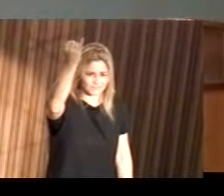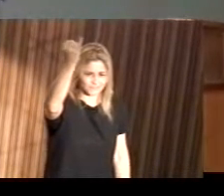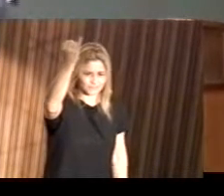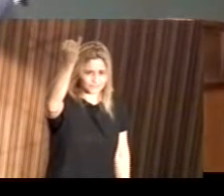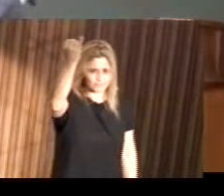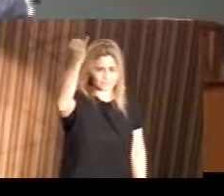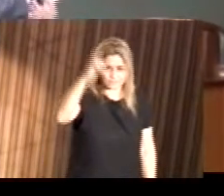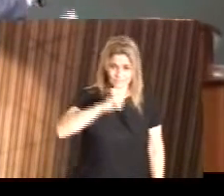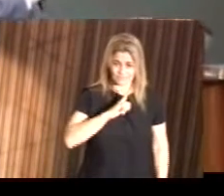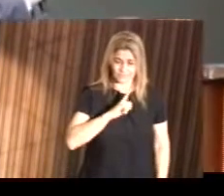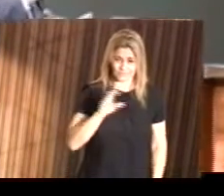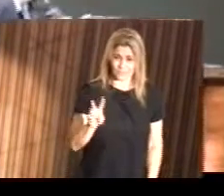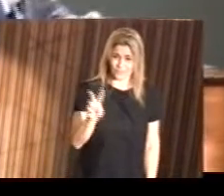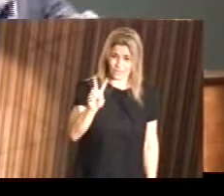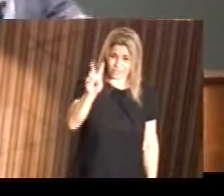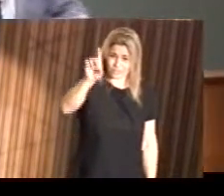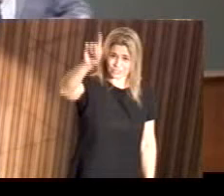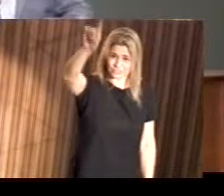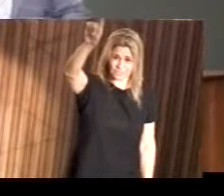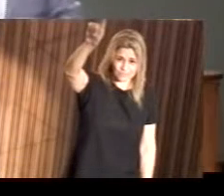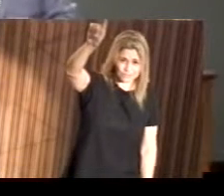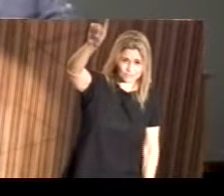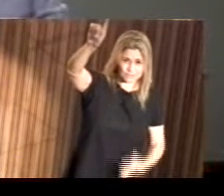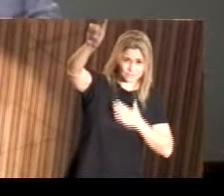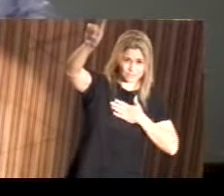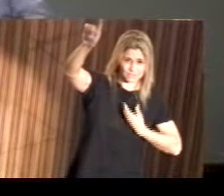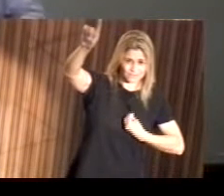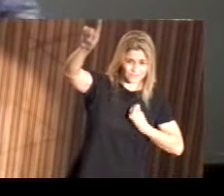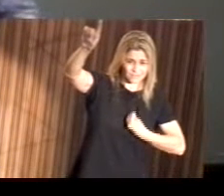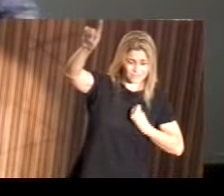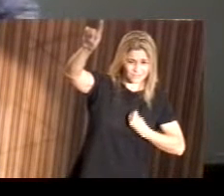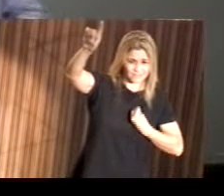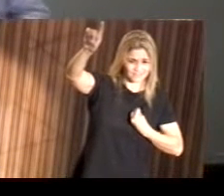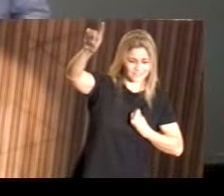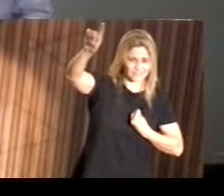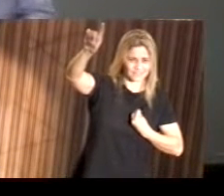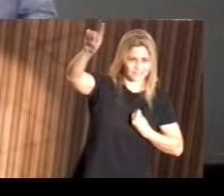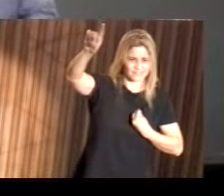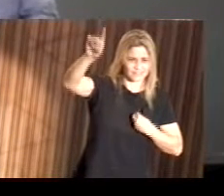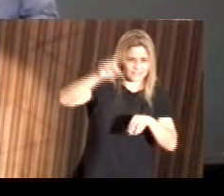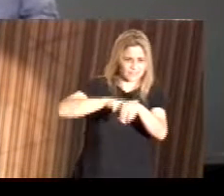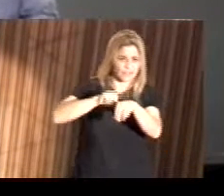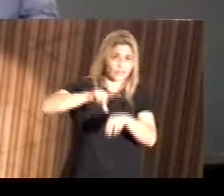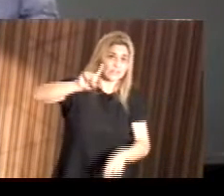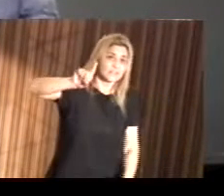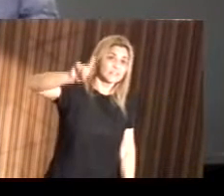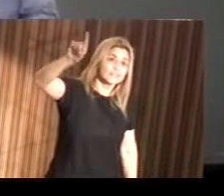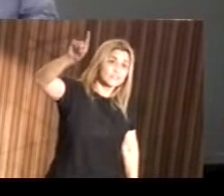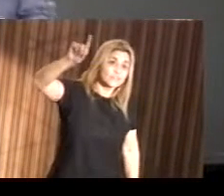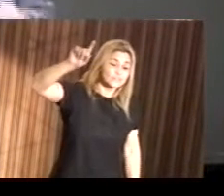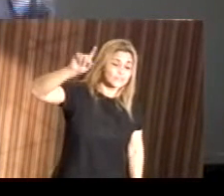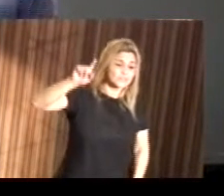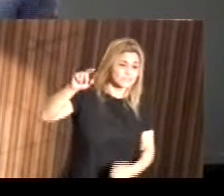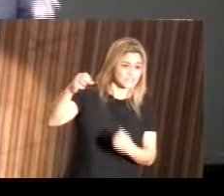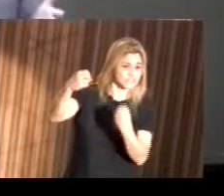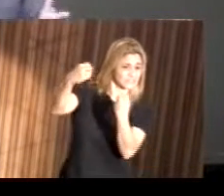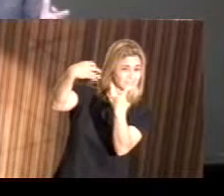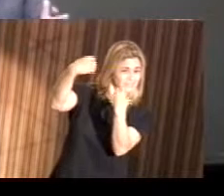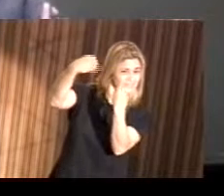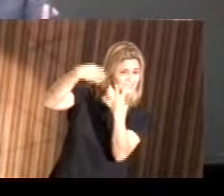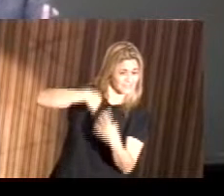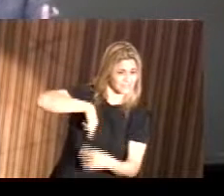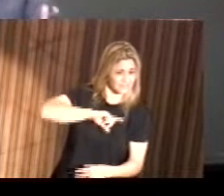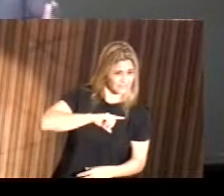são os valores de Deus para mim e para você. E quando Deus nos disciplina, Ele volta a nos dar